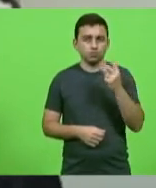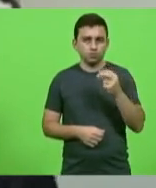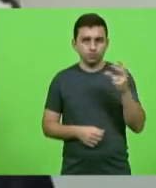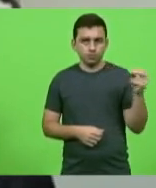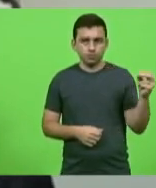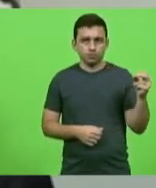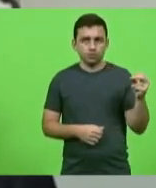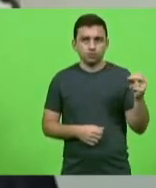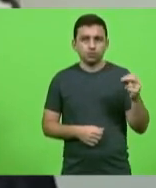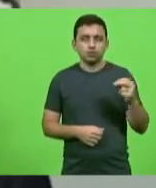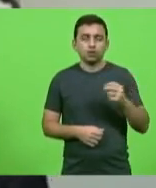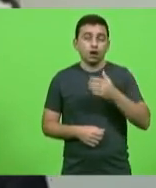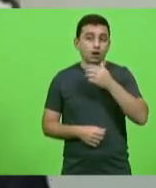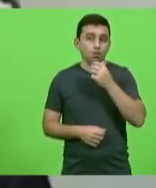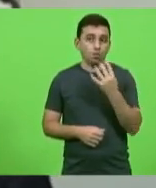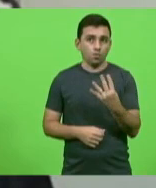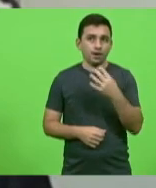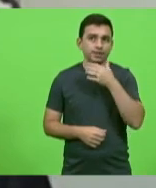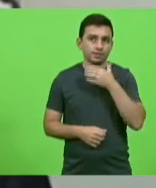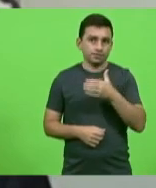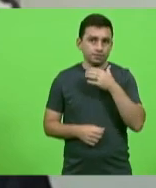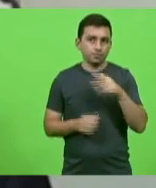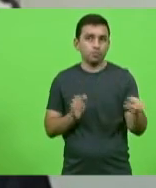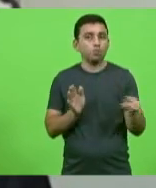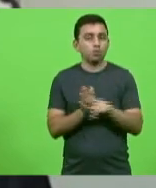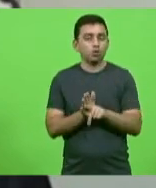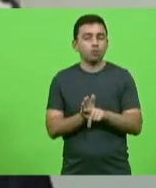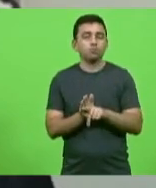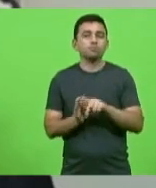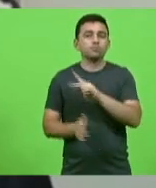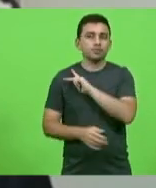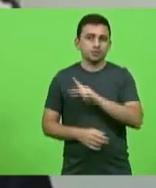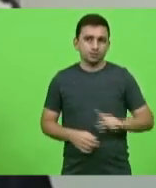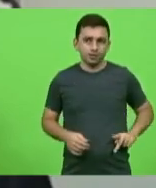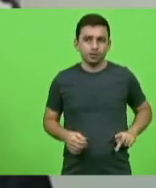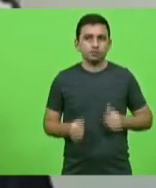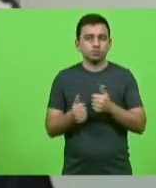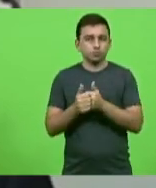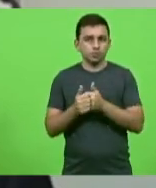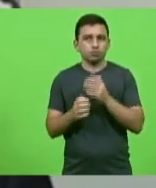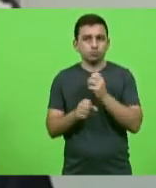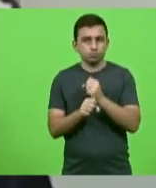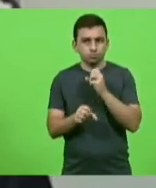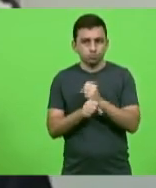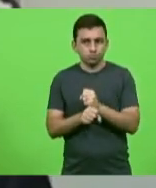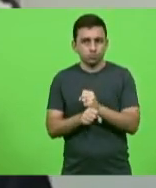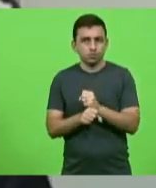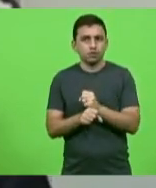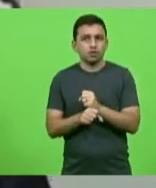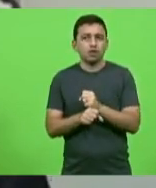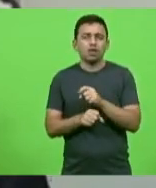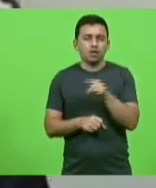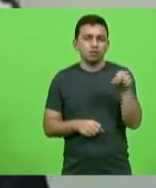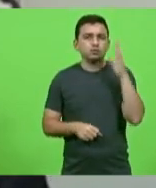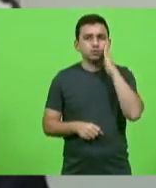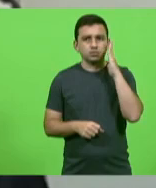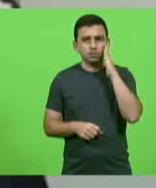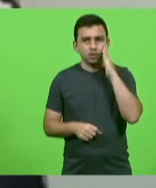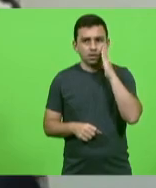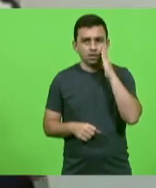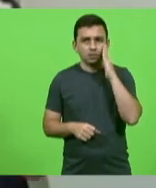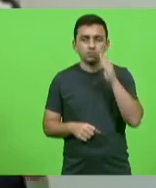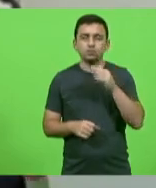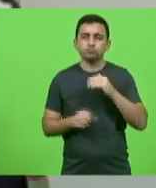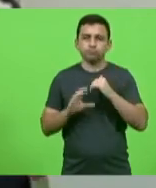2020 de quatro de dezembro oriundo da presidência do Tribunal de Contas do Estado com posterior ciência do documento